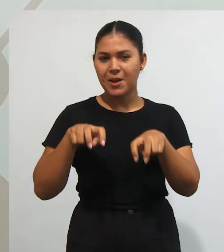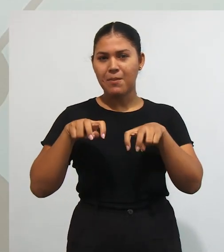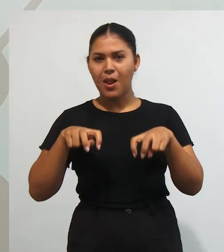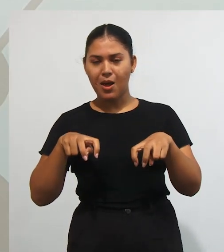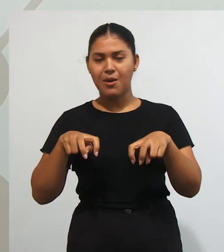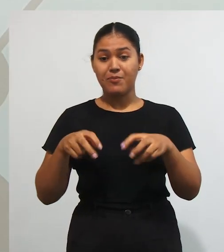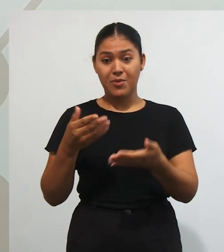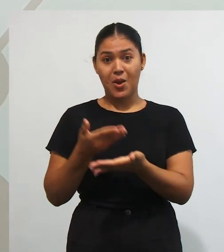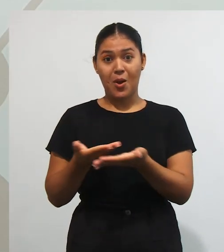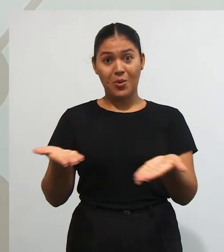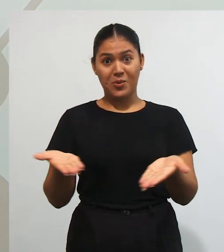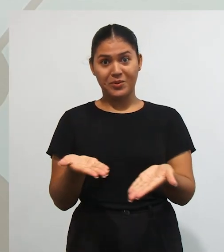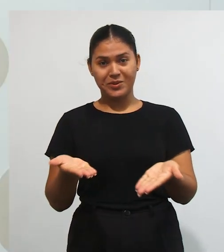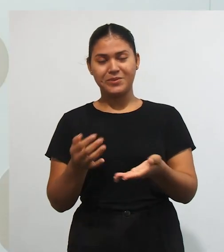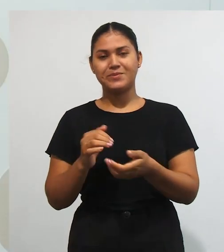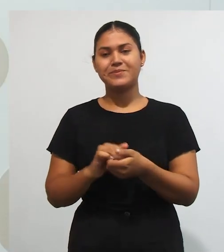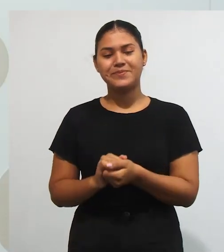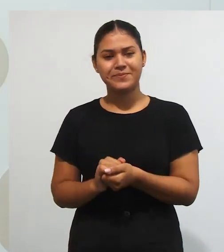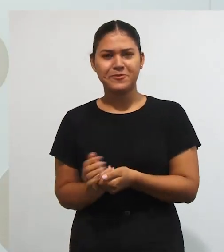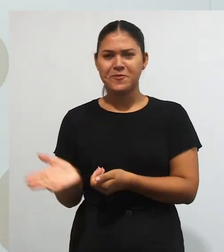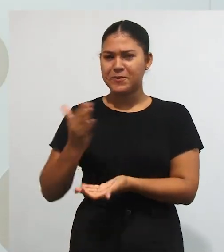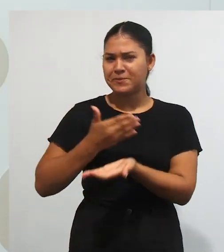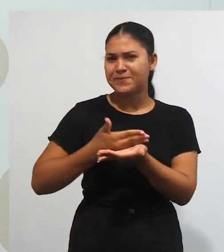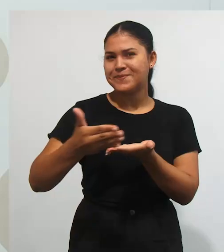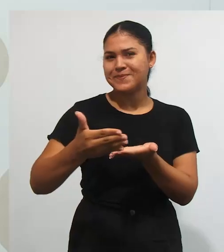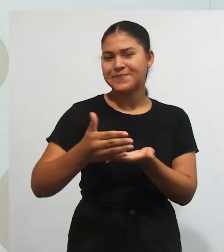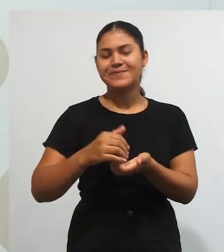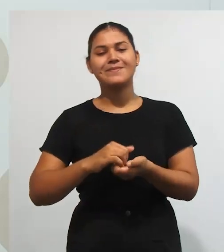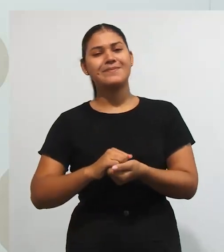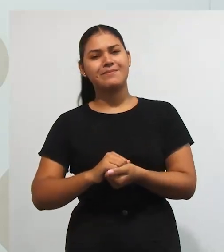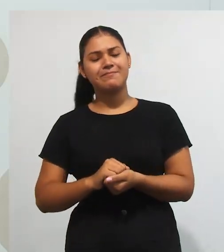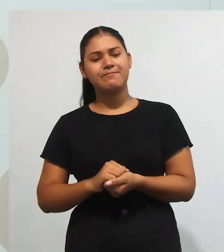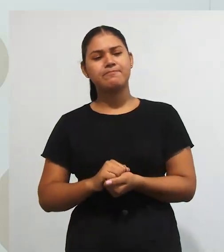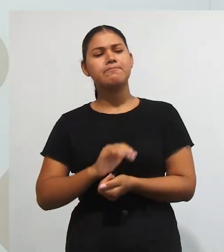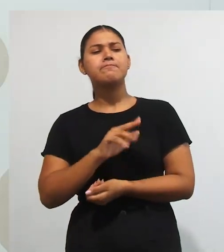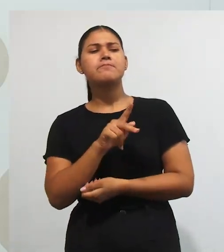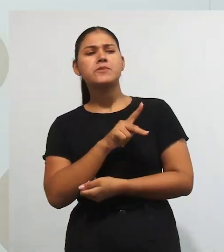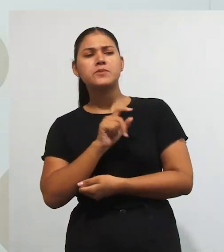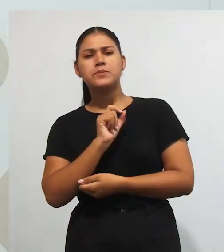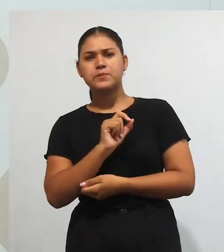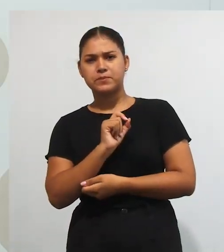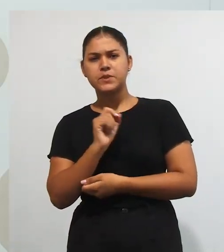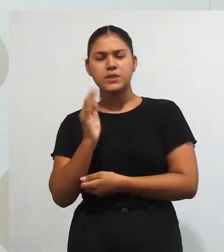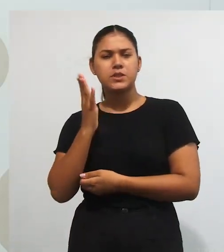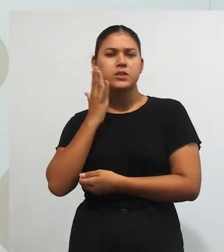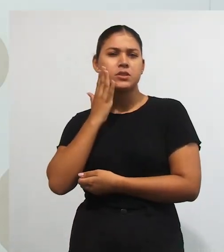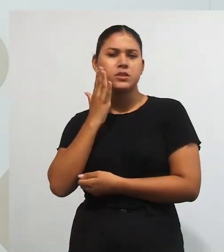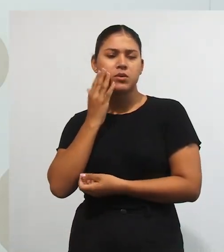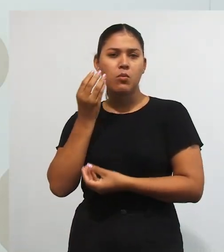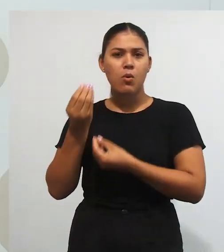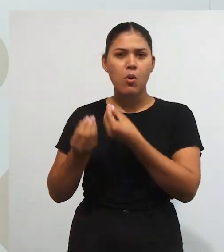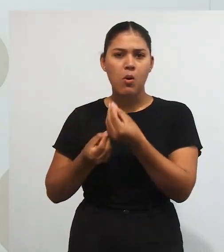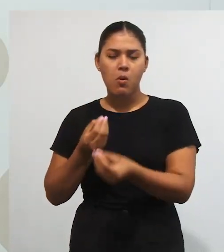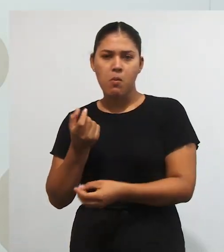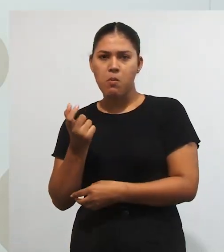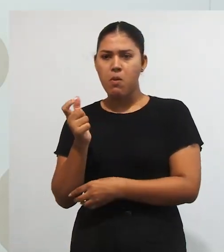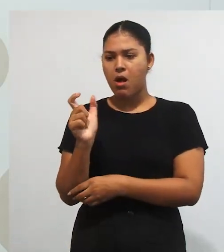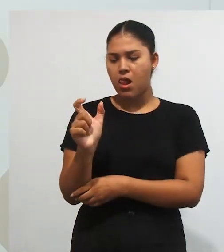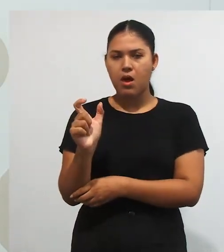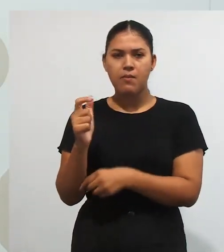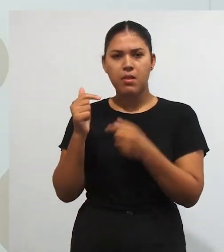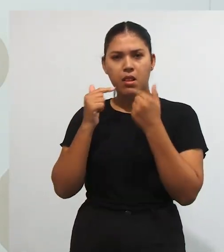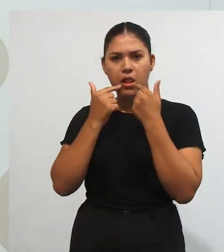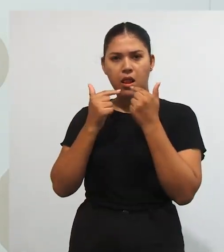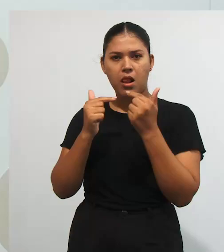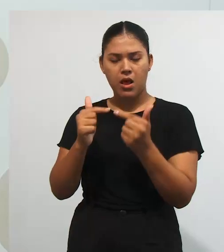mínima, com a sua aula. Então vamos lá, professor. Professor, nós sabemos que a concepção que nós temos da